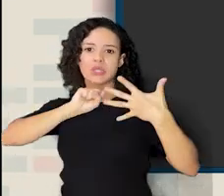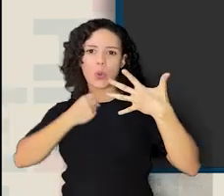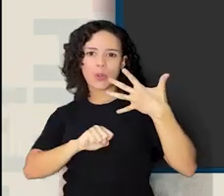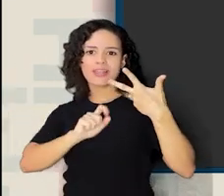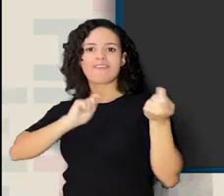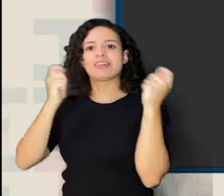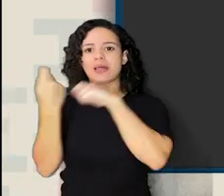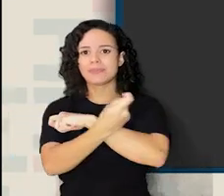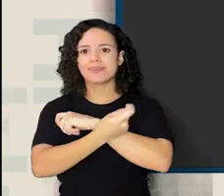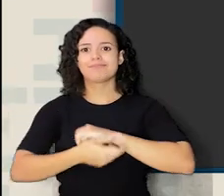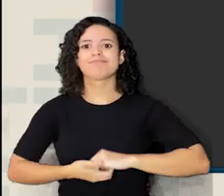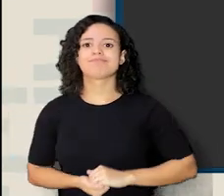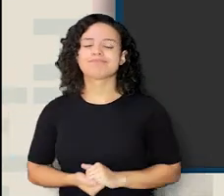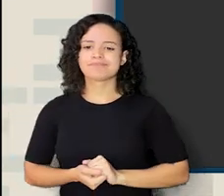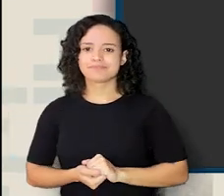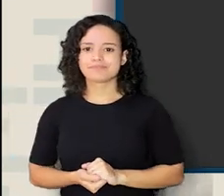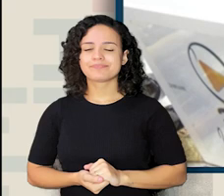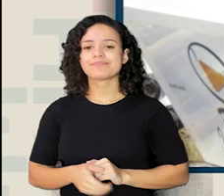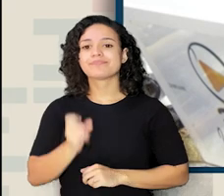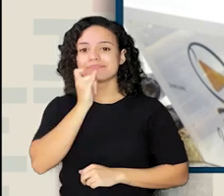contralto? É o oitavo.